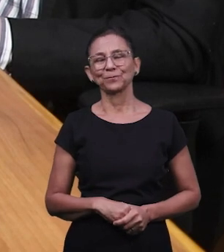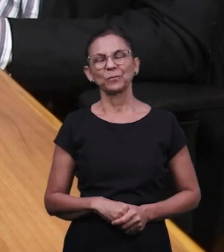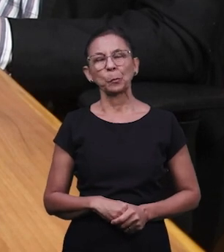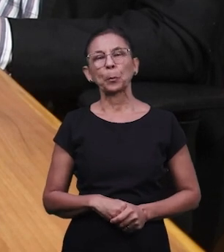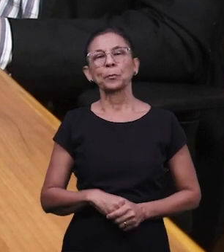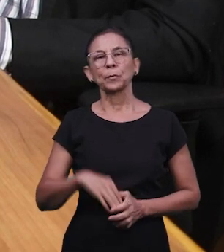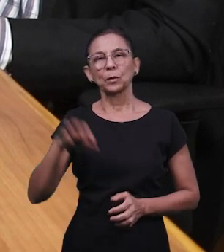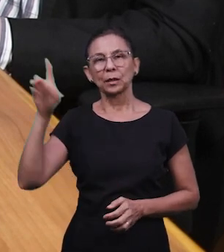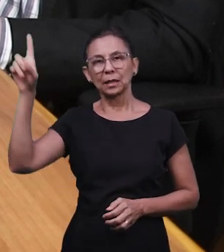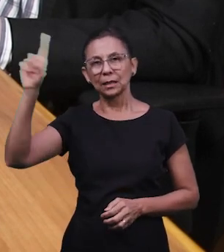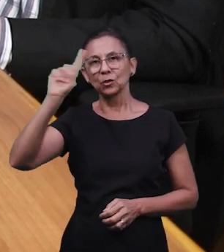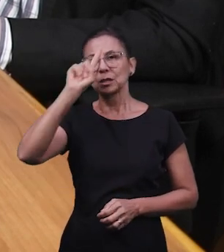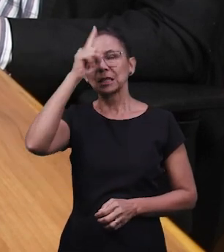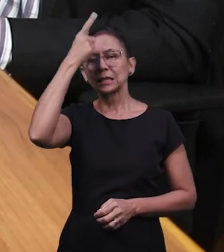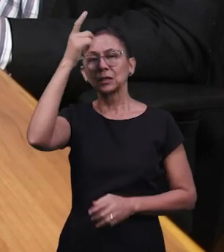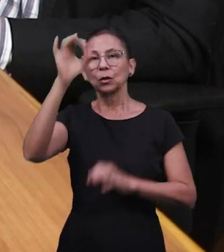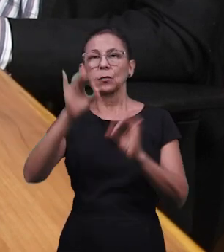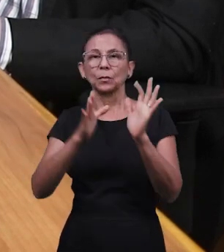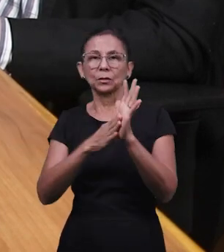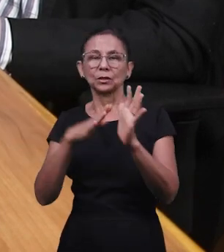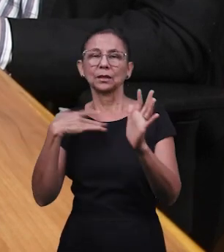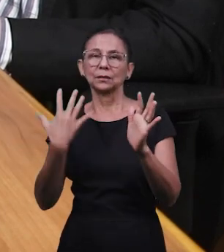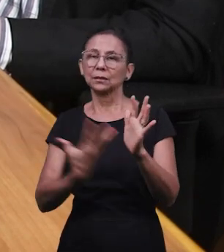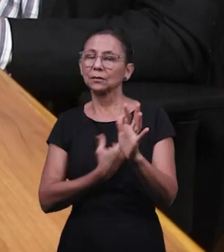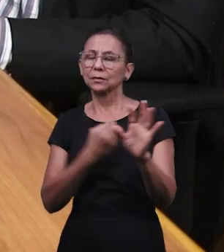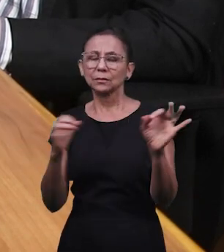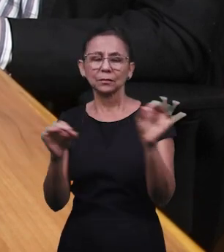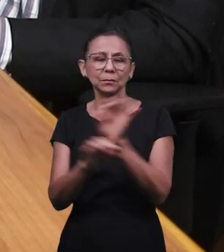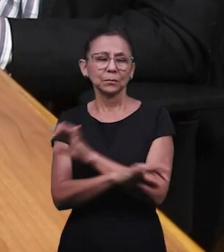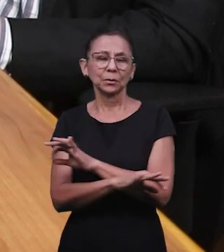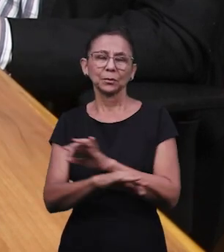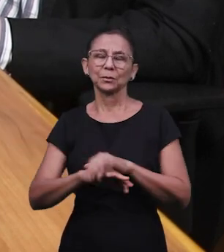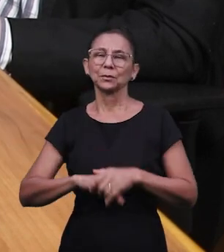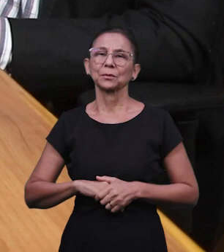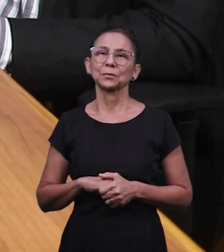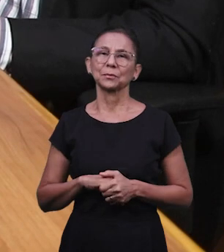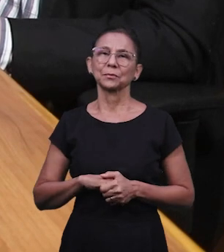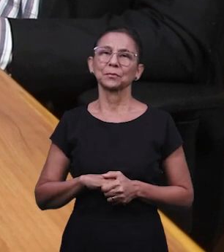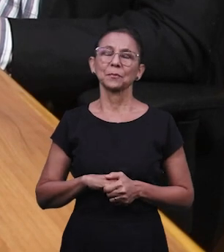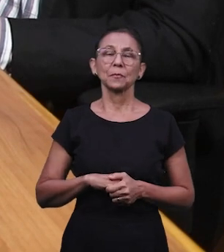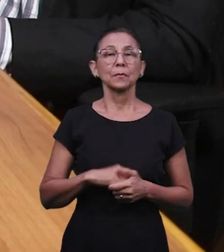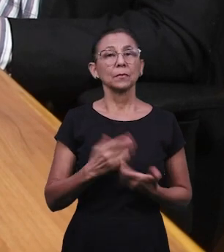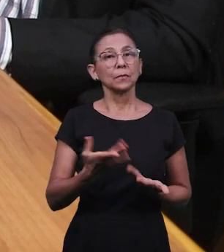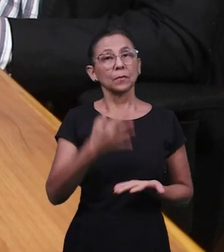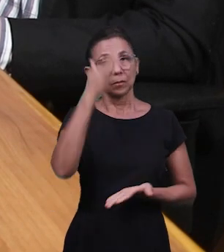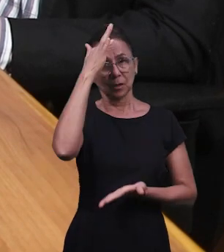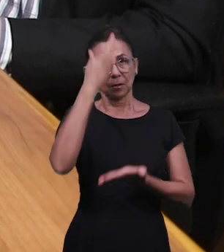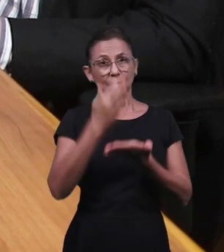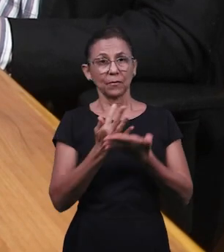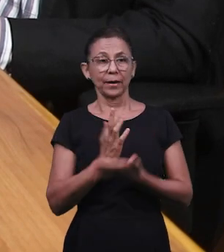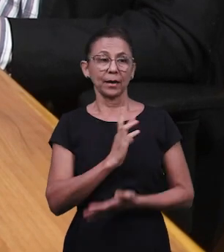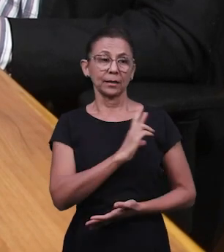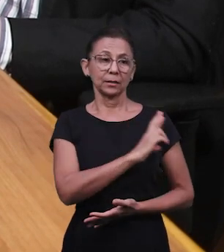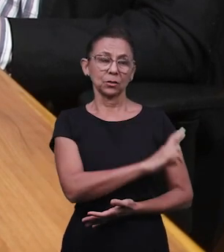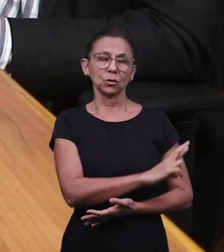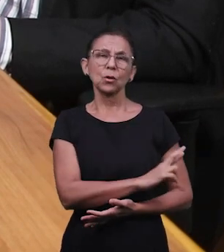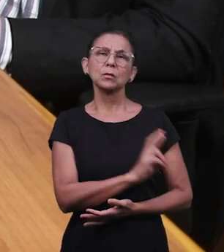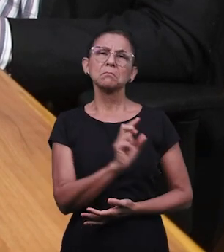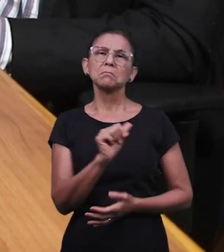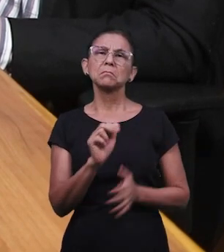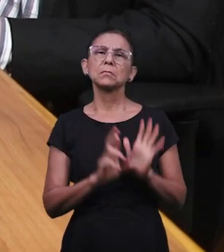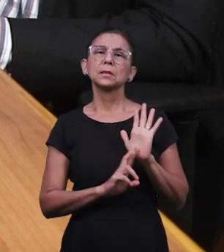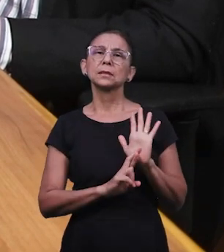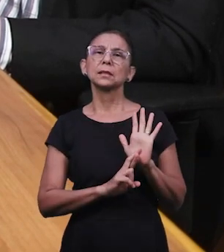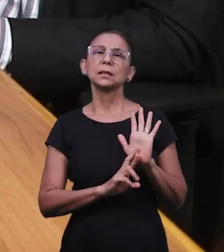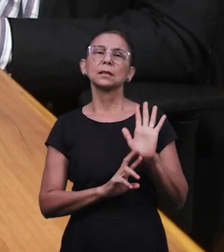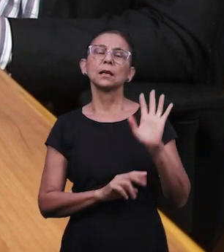Então, quando você tem uma fé religiosa, é bem fácil de analisar que você está lidando com a fé racional,